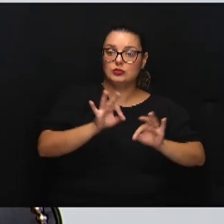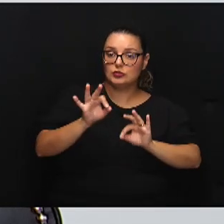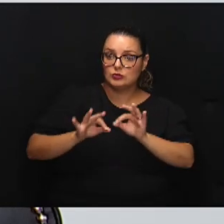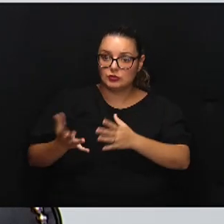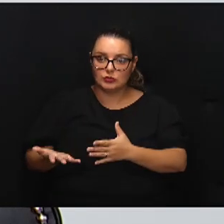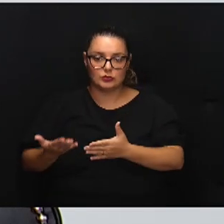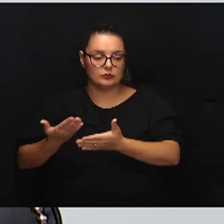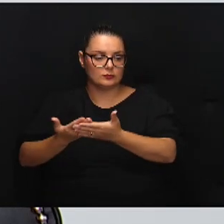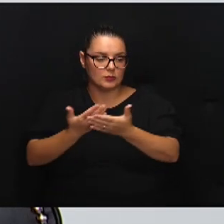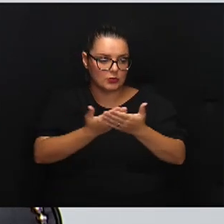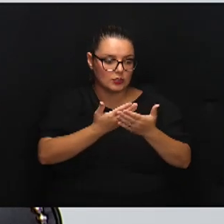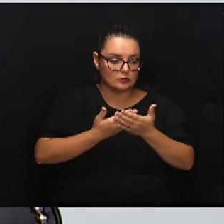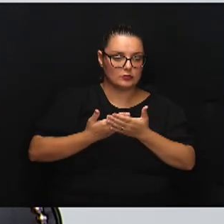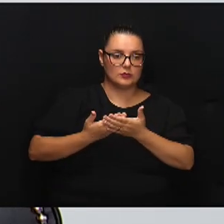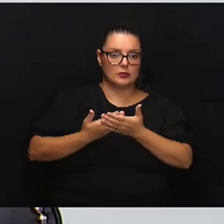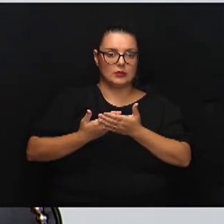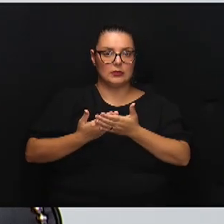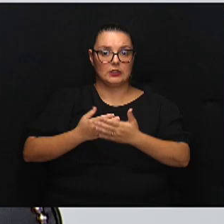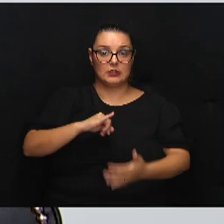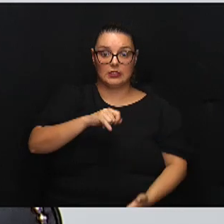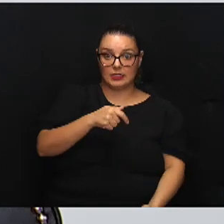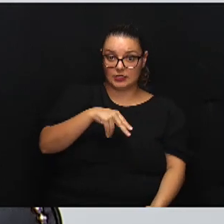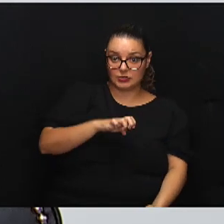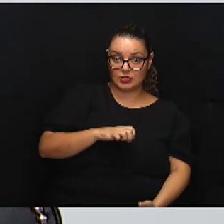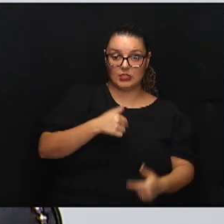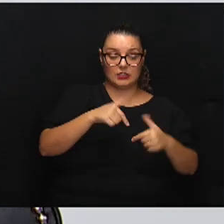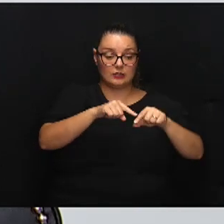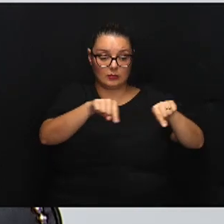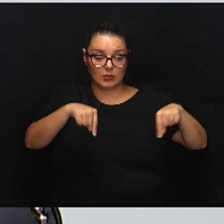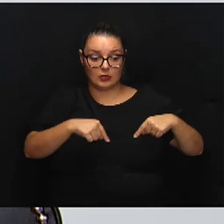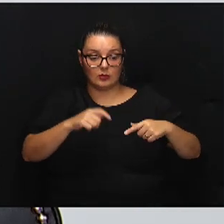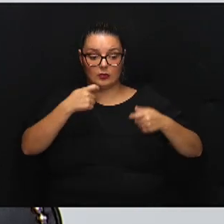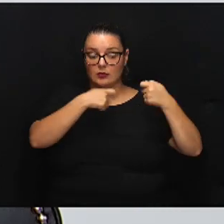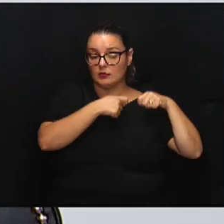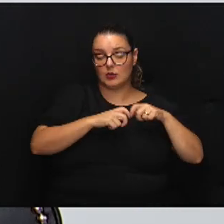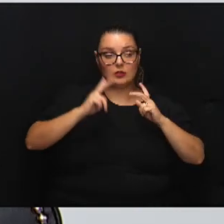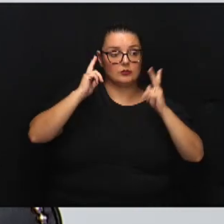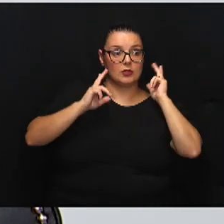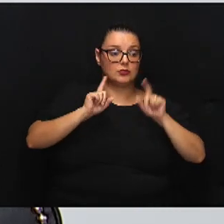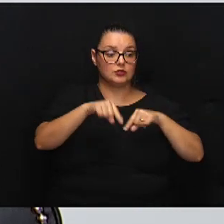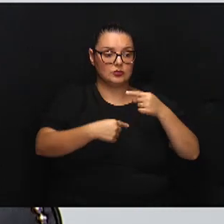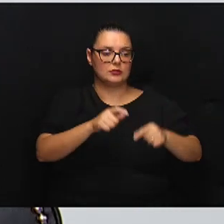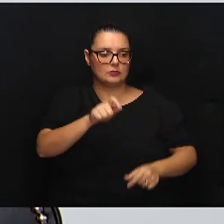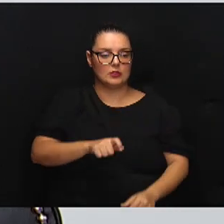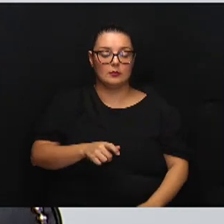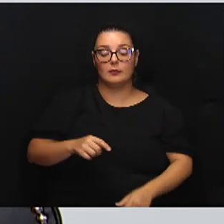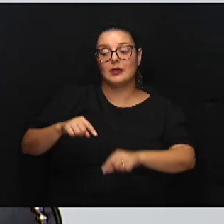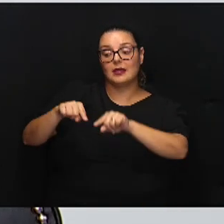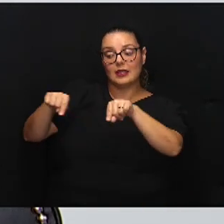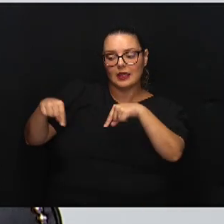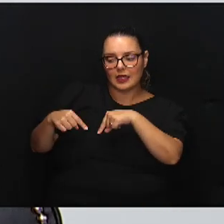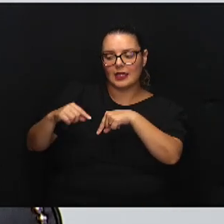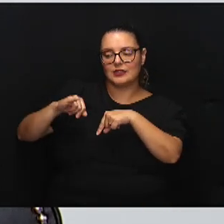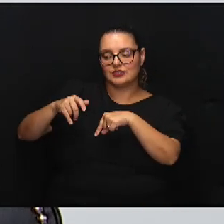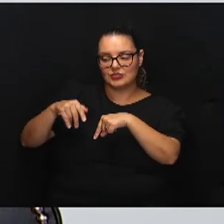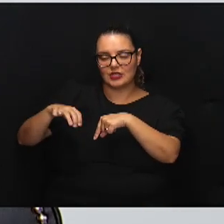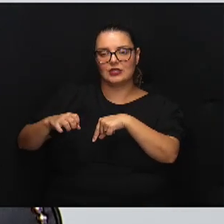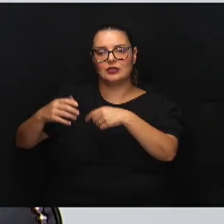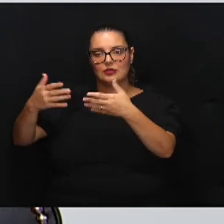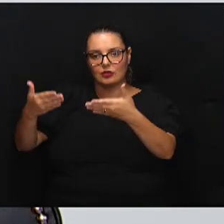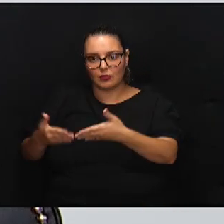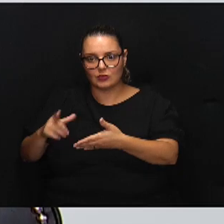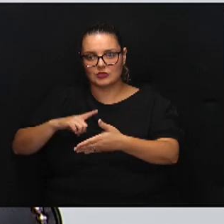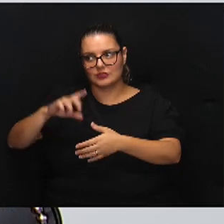de estudo, daquela Jaque que trabalhava em um salão de outra pessoa para a Jaque que hoje é empresária?